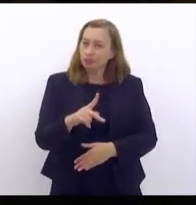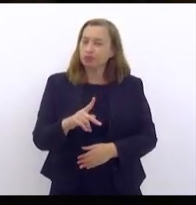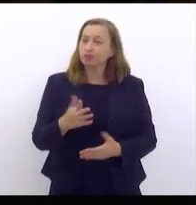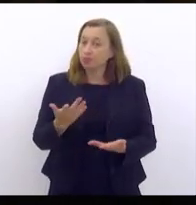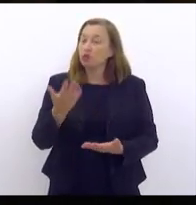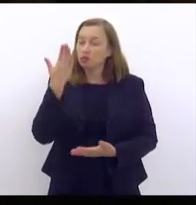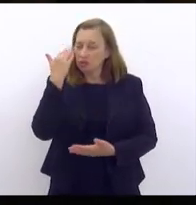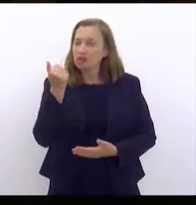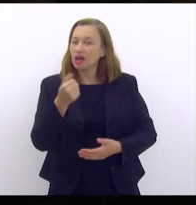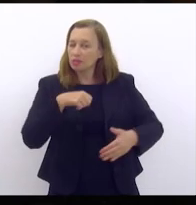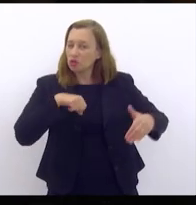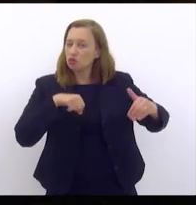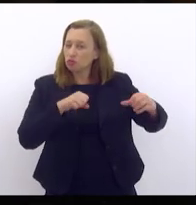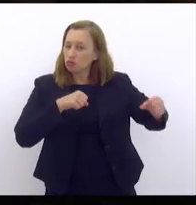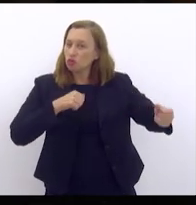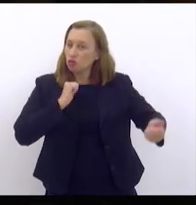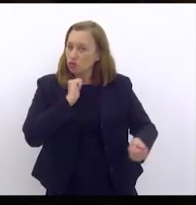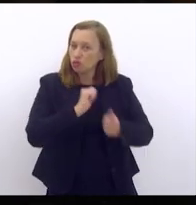jogar futebol,